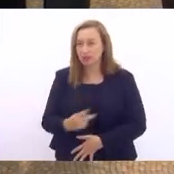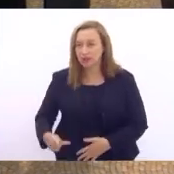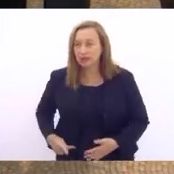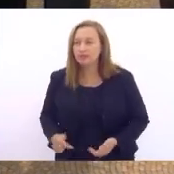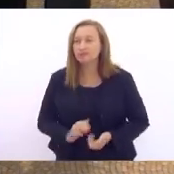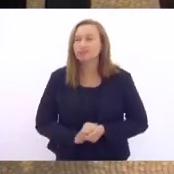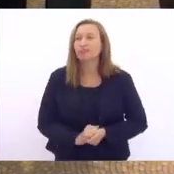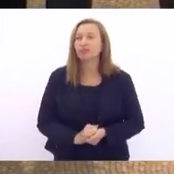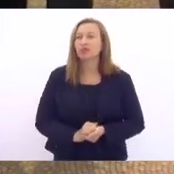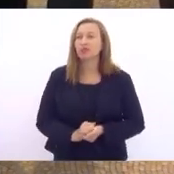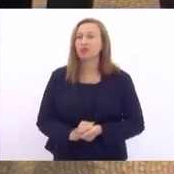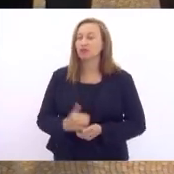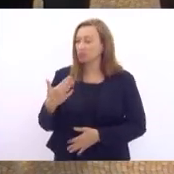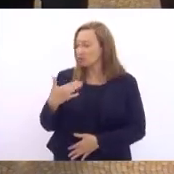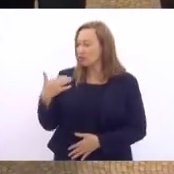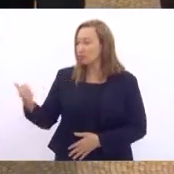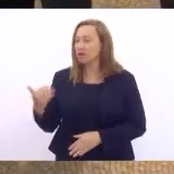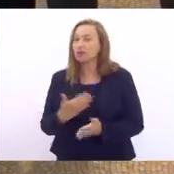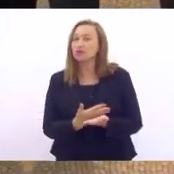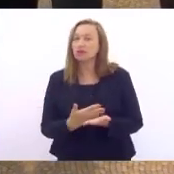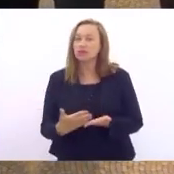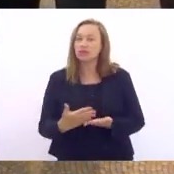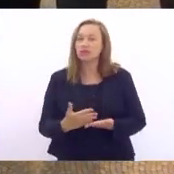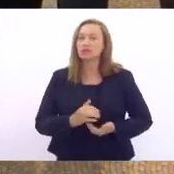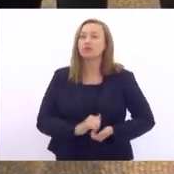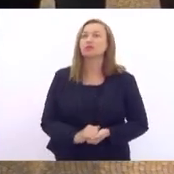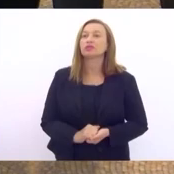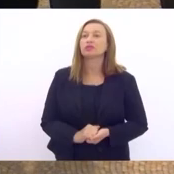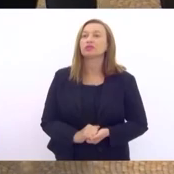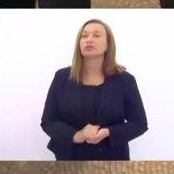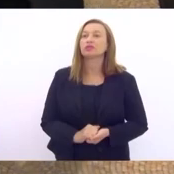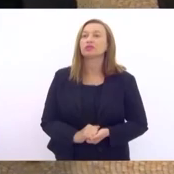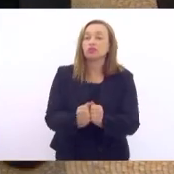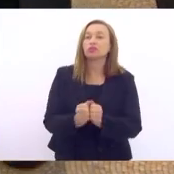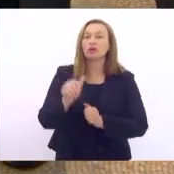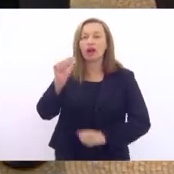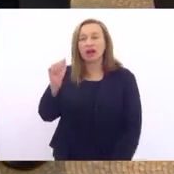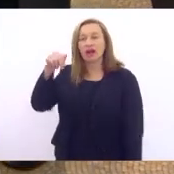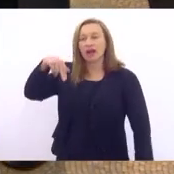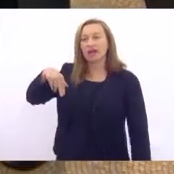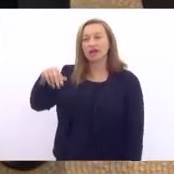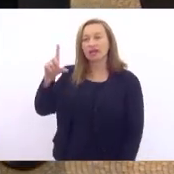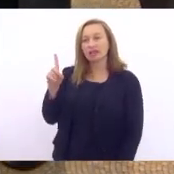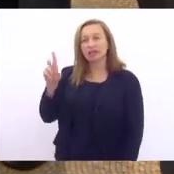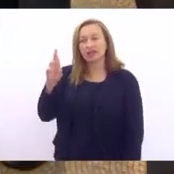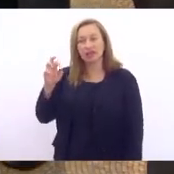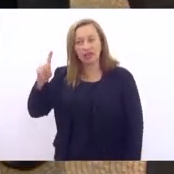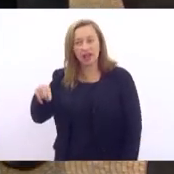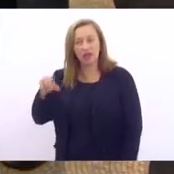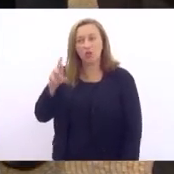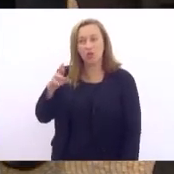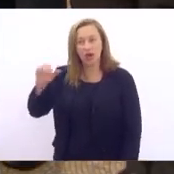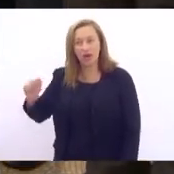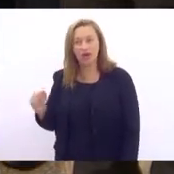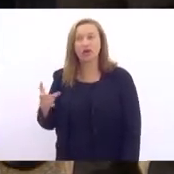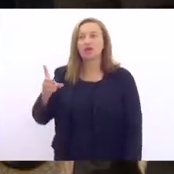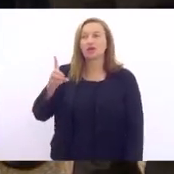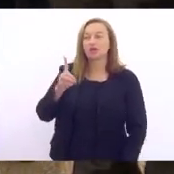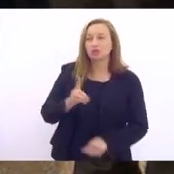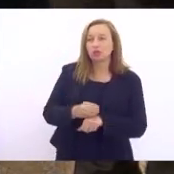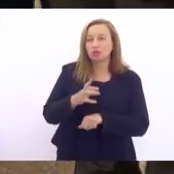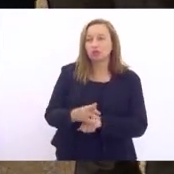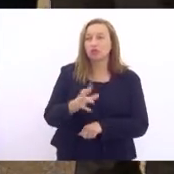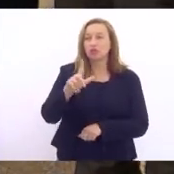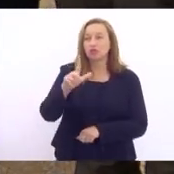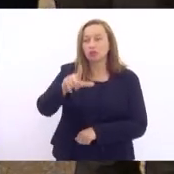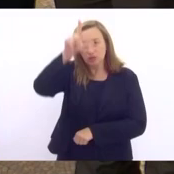da minha chegada, junto com o André Correia, junto com o doutor Luiz Paulo, Mink. Nós... Presidente,